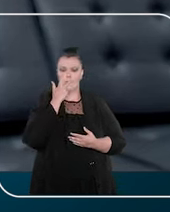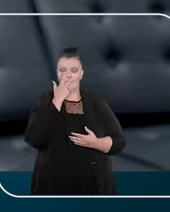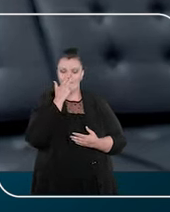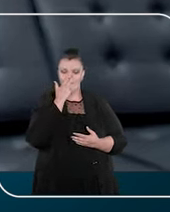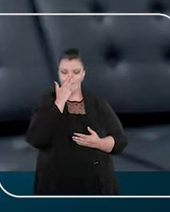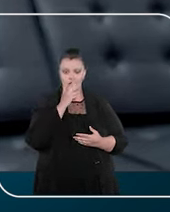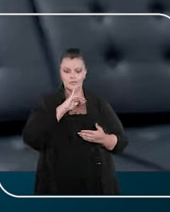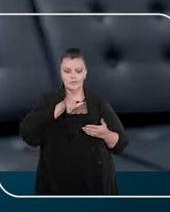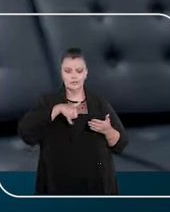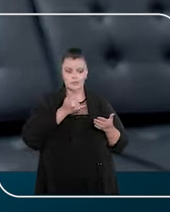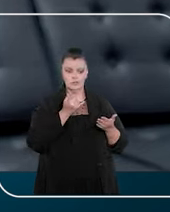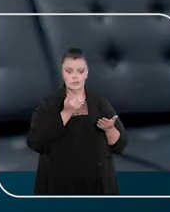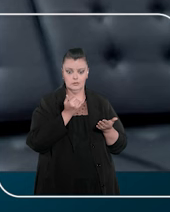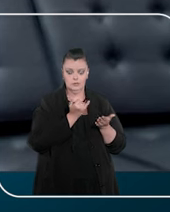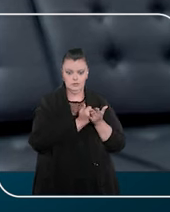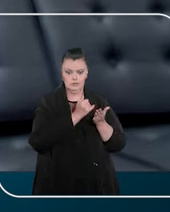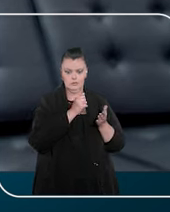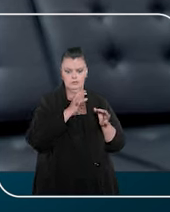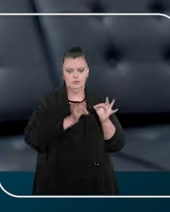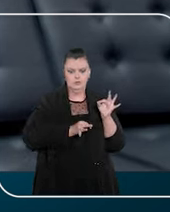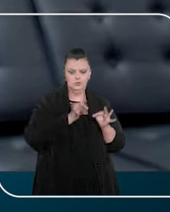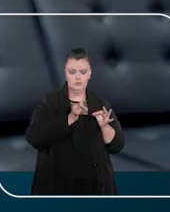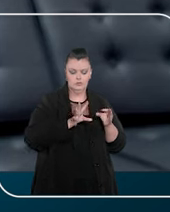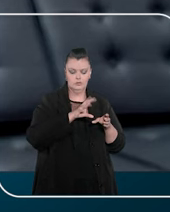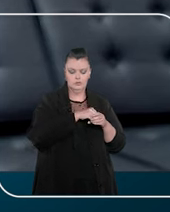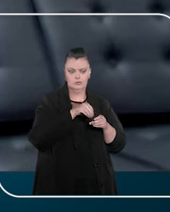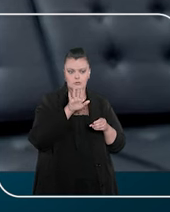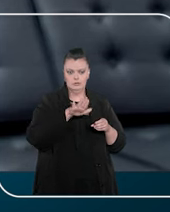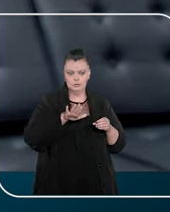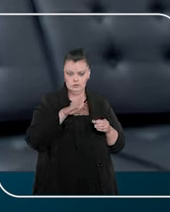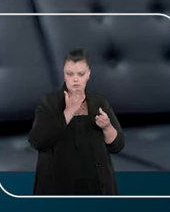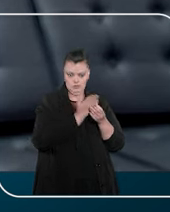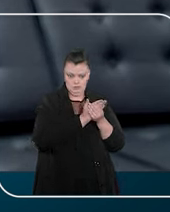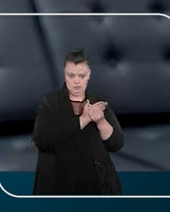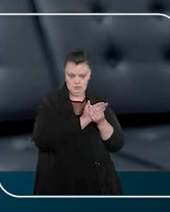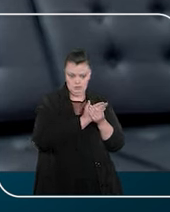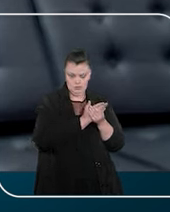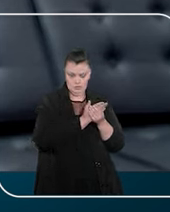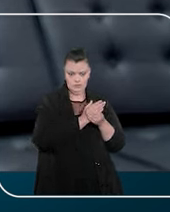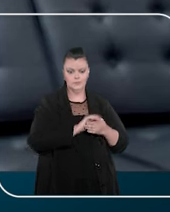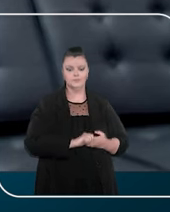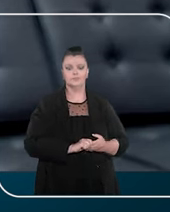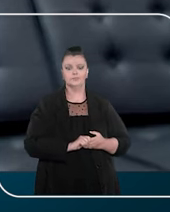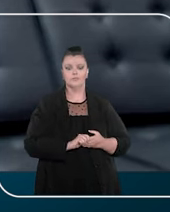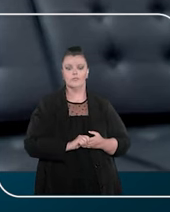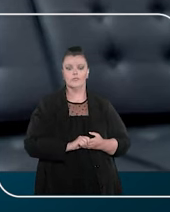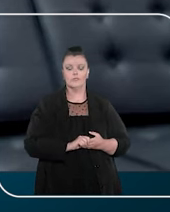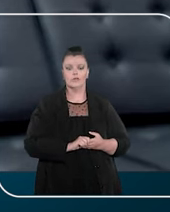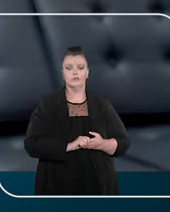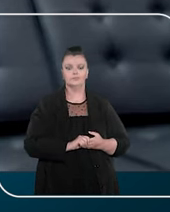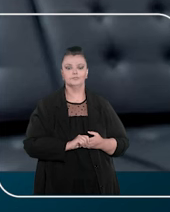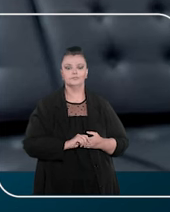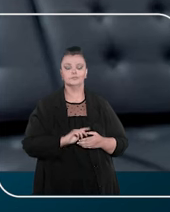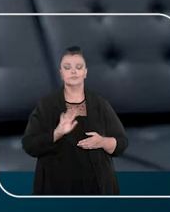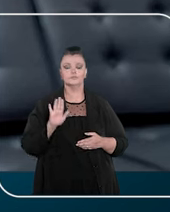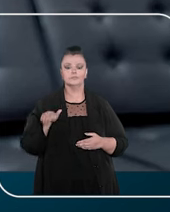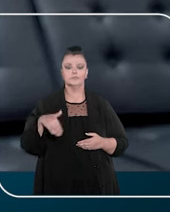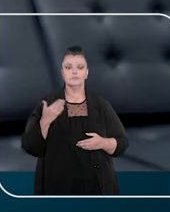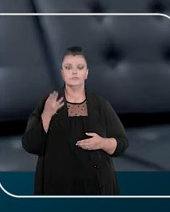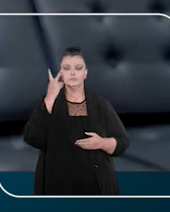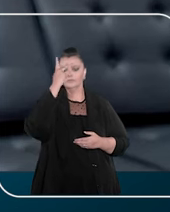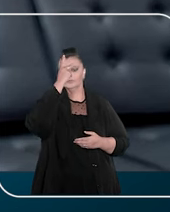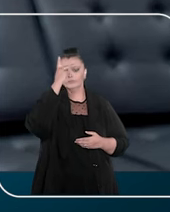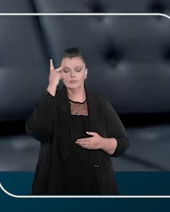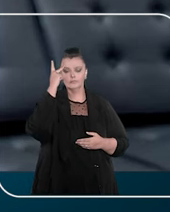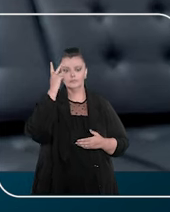uma ação perante o Poder Judiciário. Porque quando as pessoas, por algum motivo,